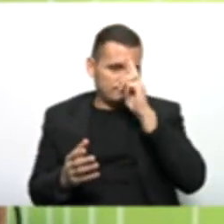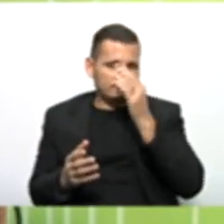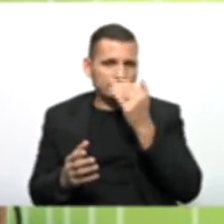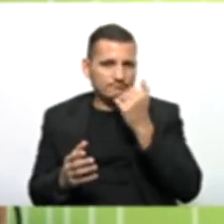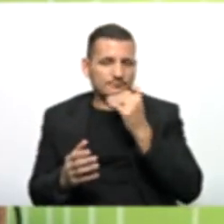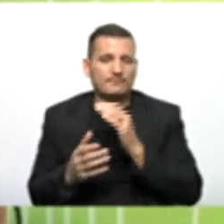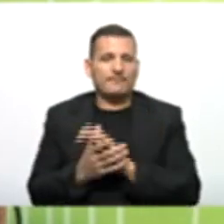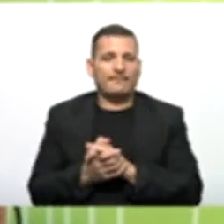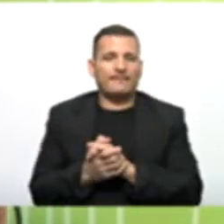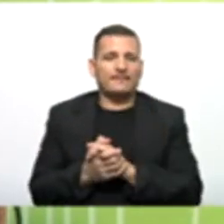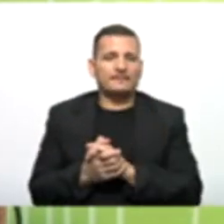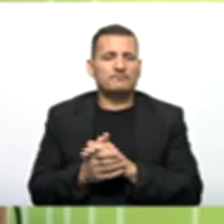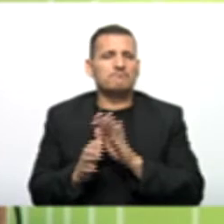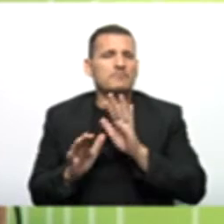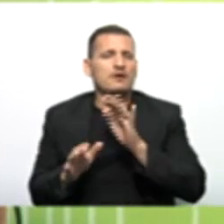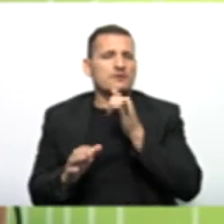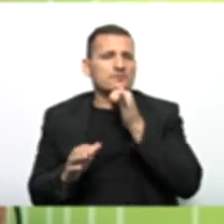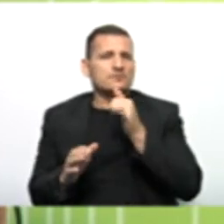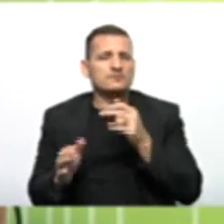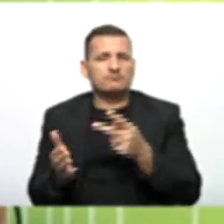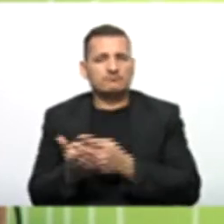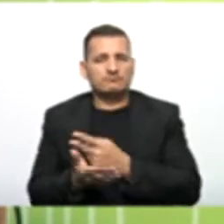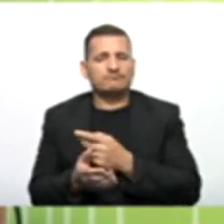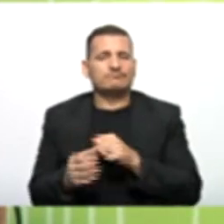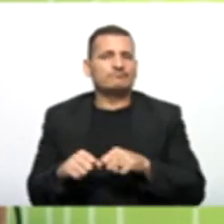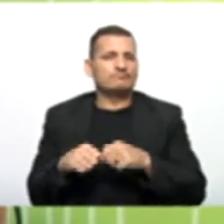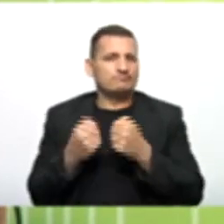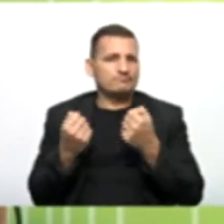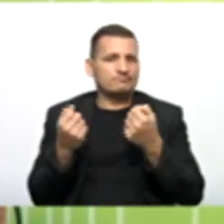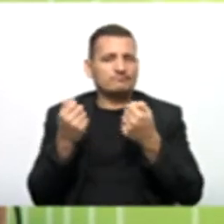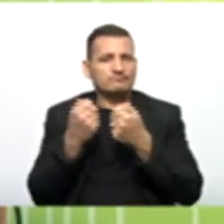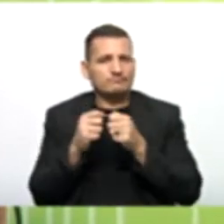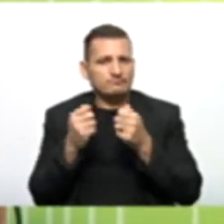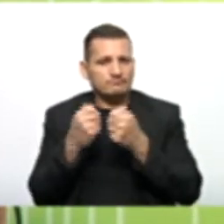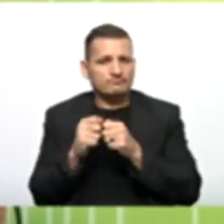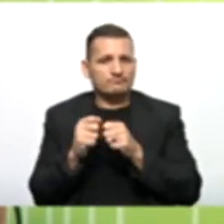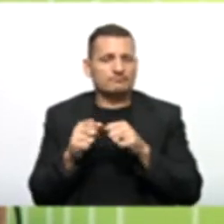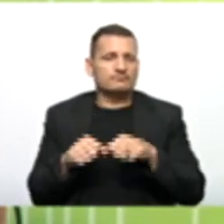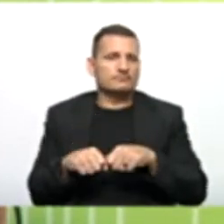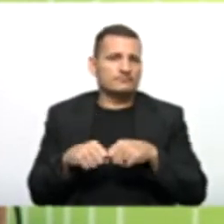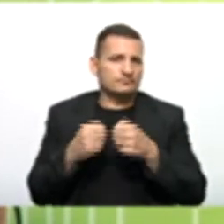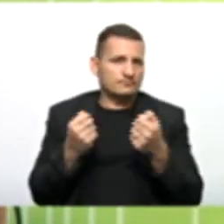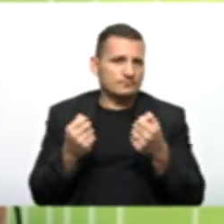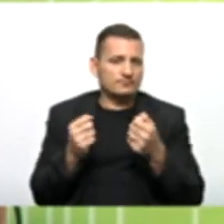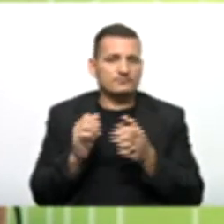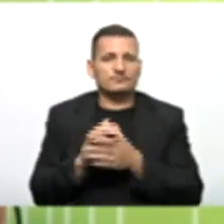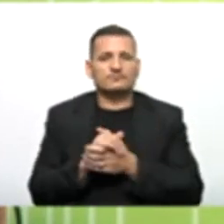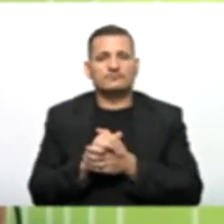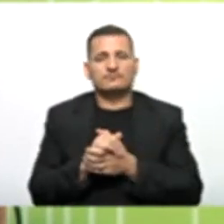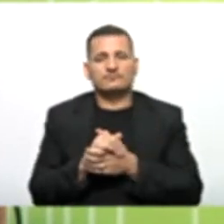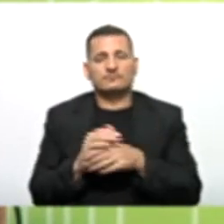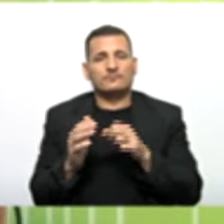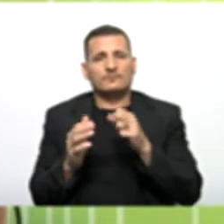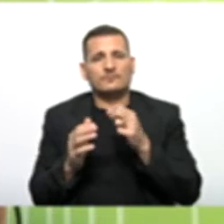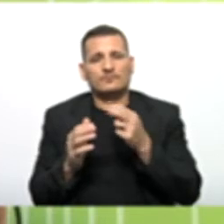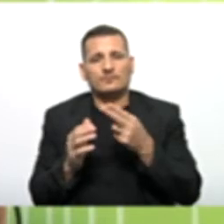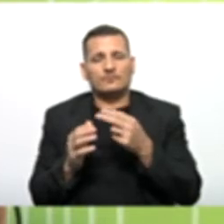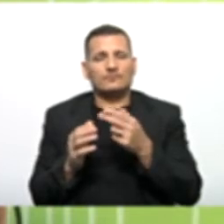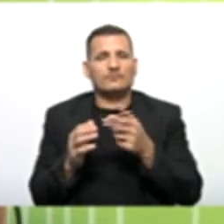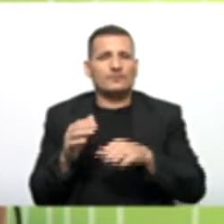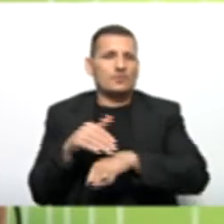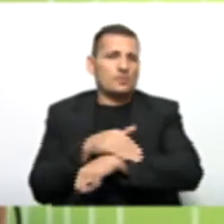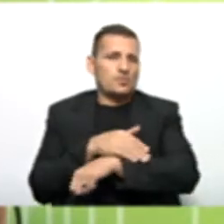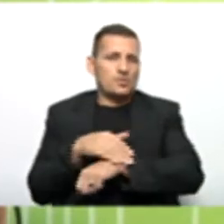Cacoal. Por algum motivo, um ônibus quebra, no momento da execução o ônibus pode quebrar, ou simplesmente a estrada pode